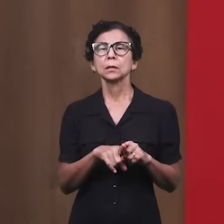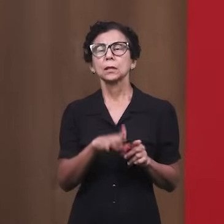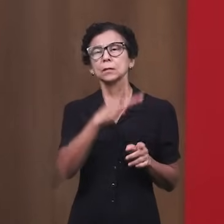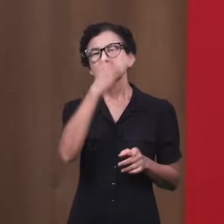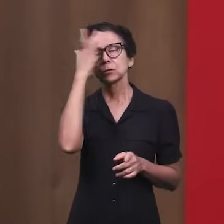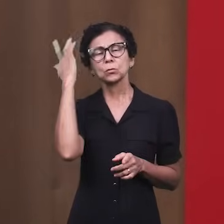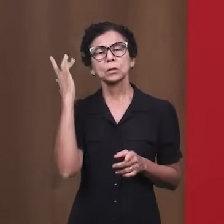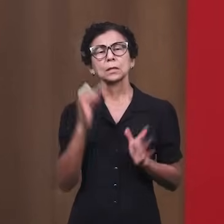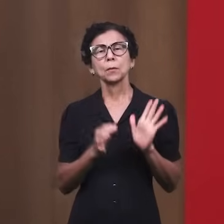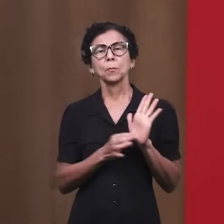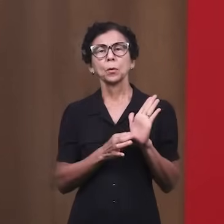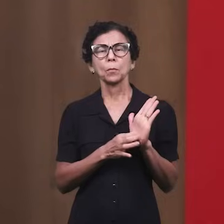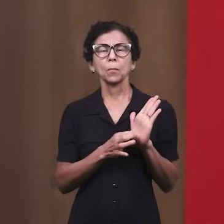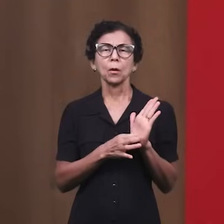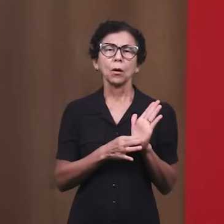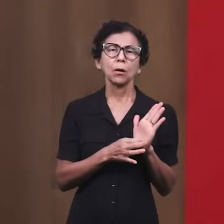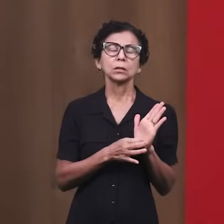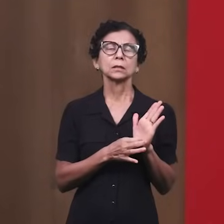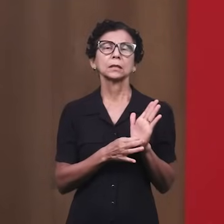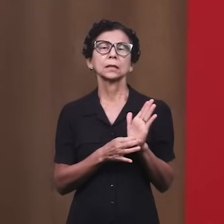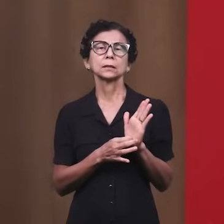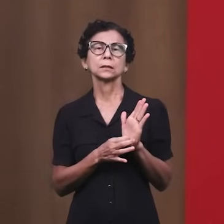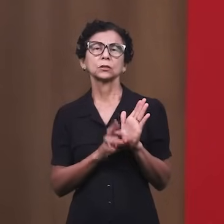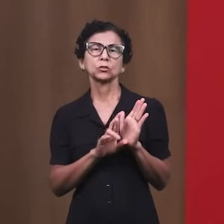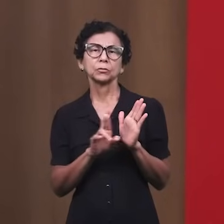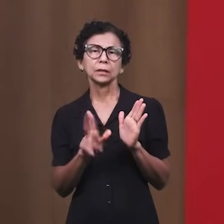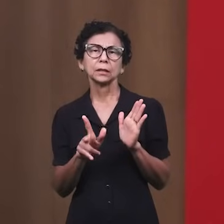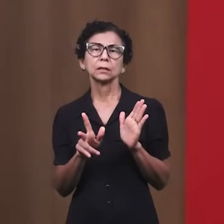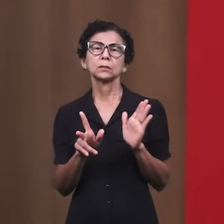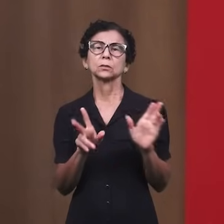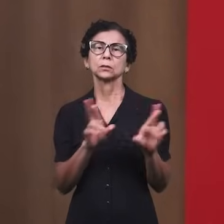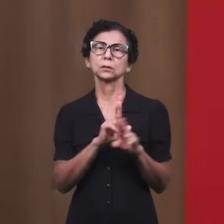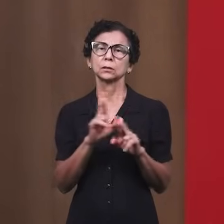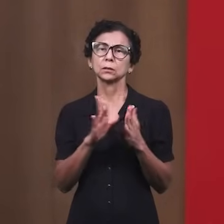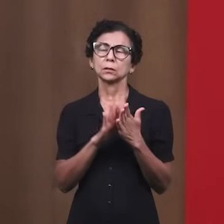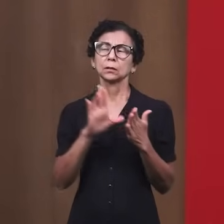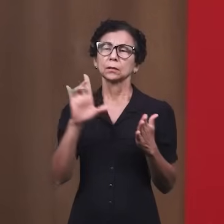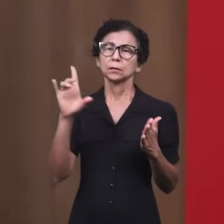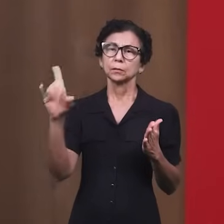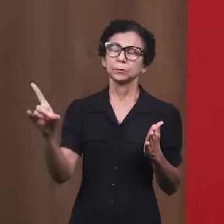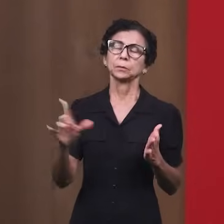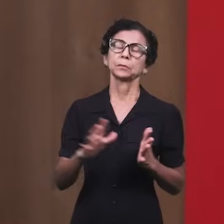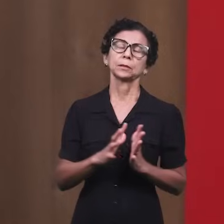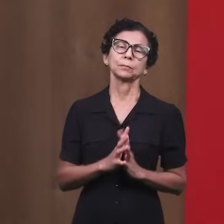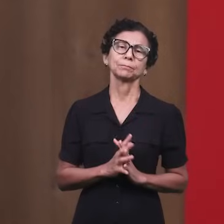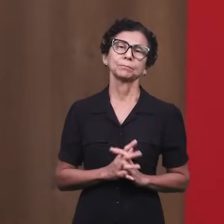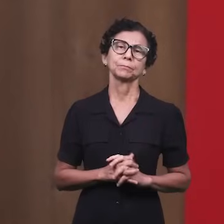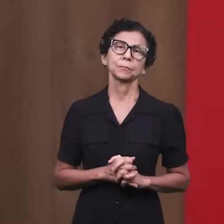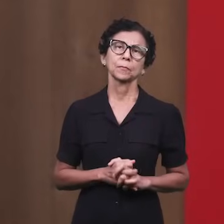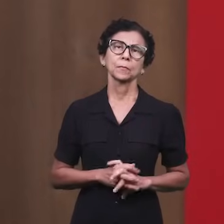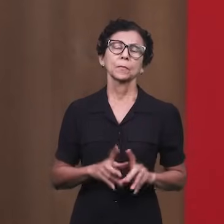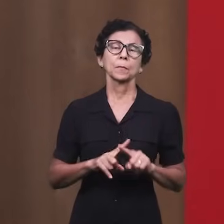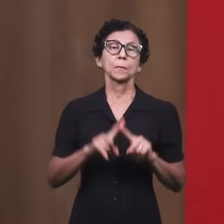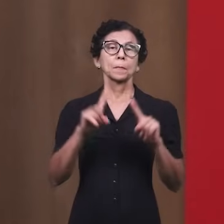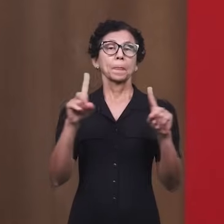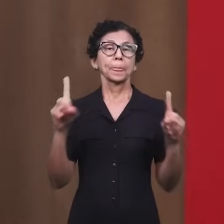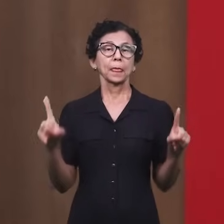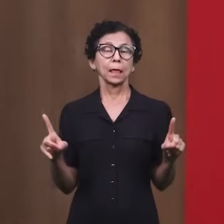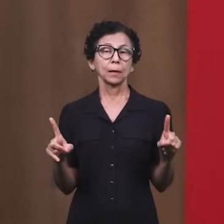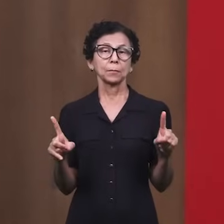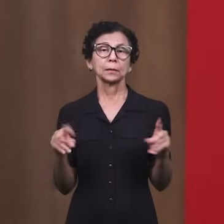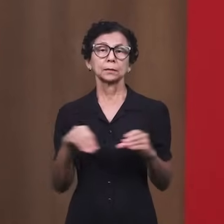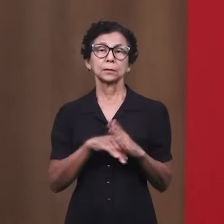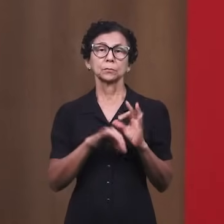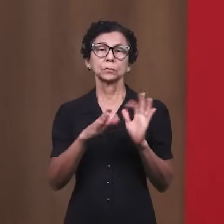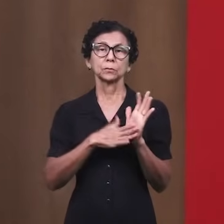vamos falar mais isso à frente né só a palavra de Deus ela tem algumas características que são fundamentais